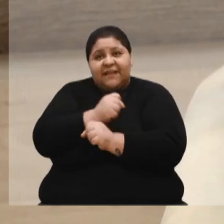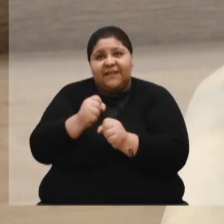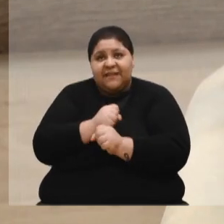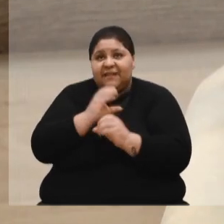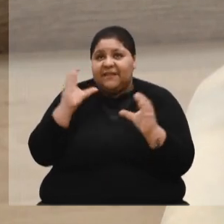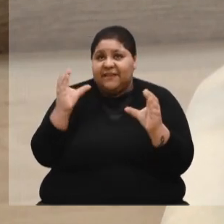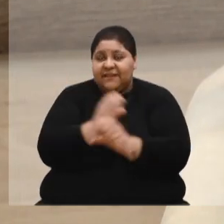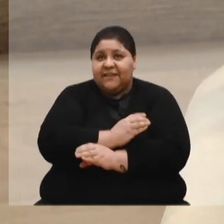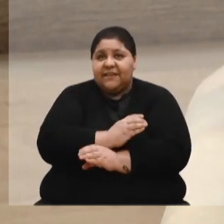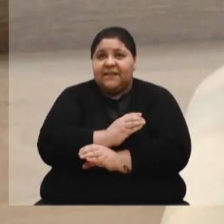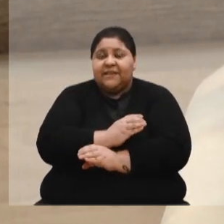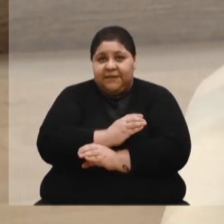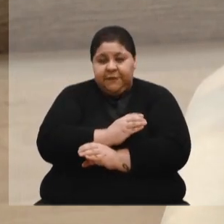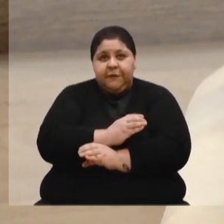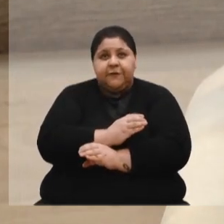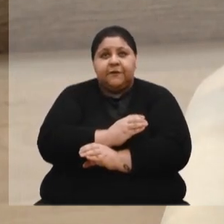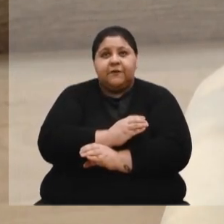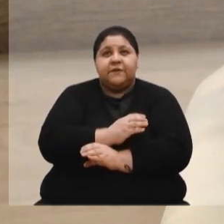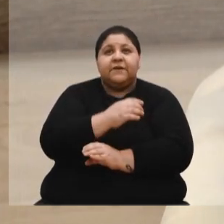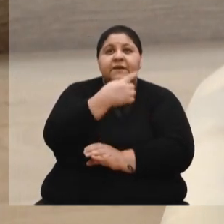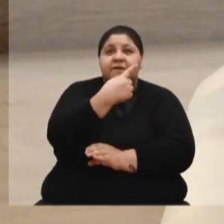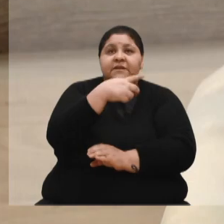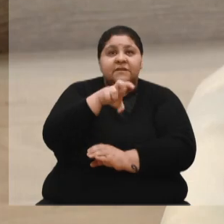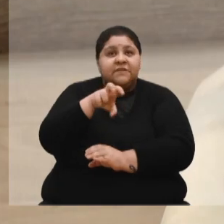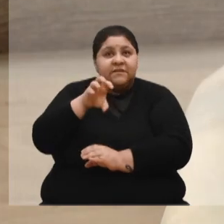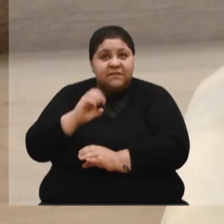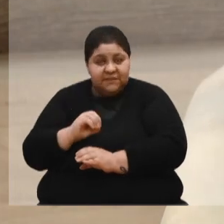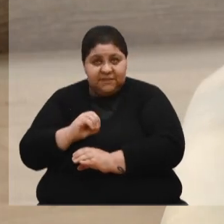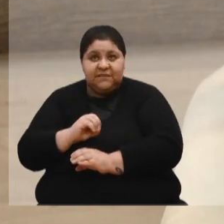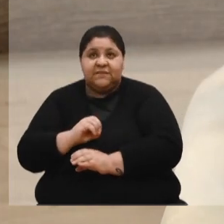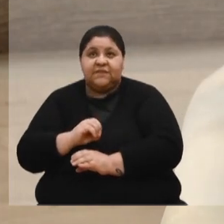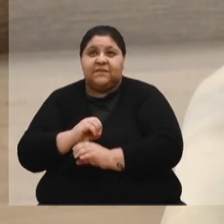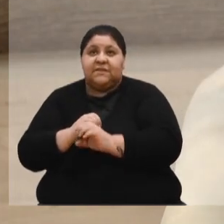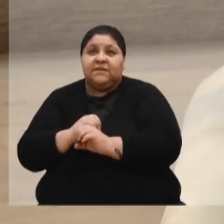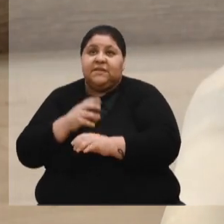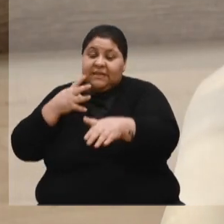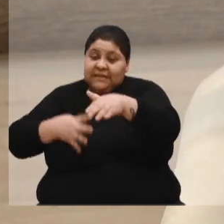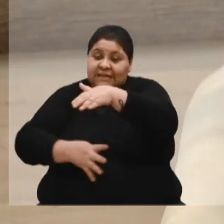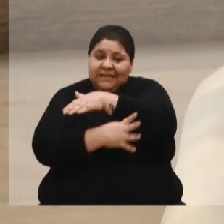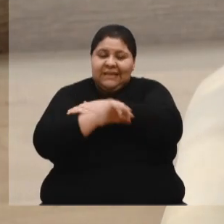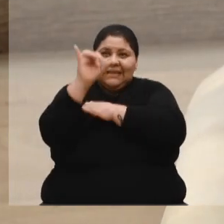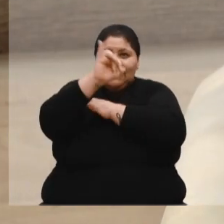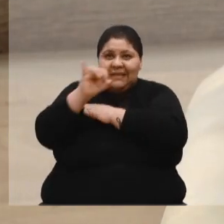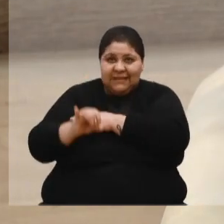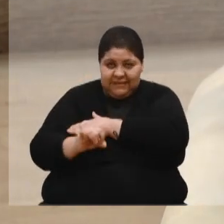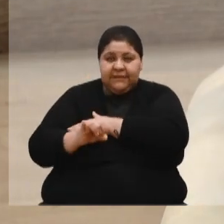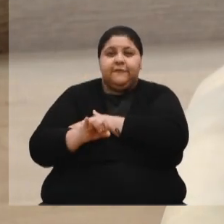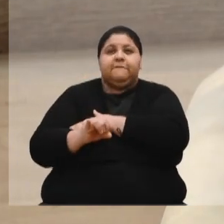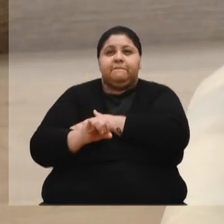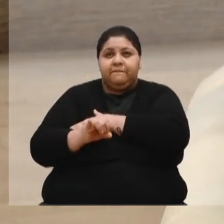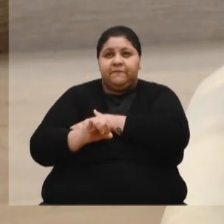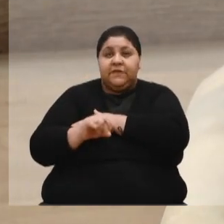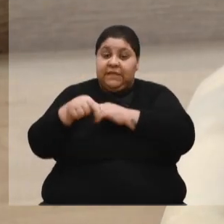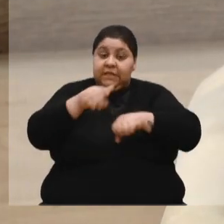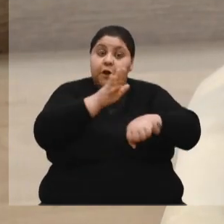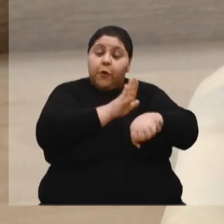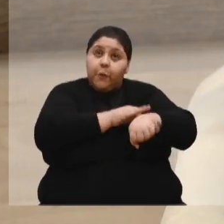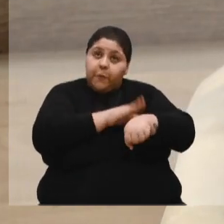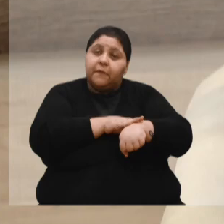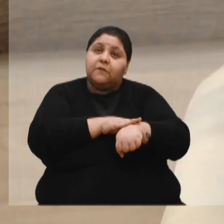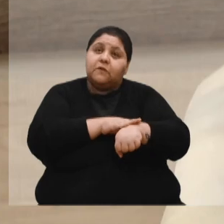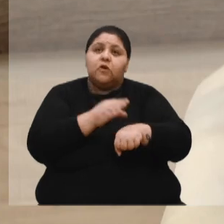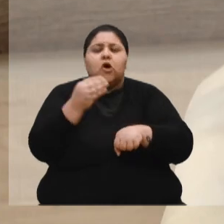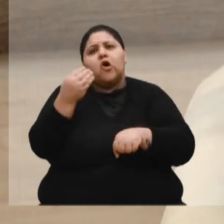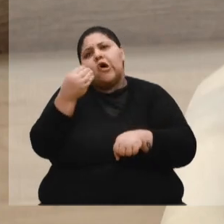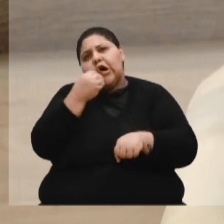gente completa o 60º, 150 anos da imigração italiana, então esse livro também casa com esse momento.